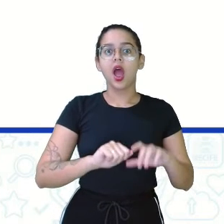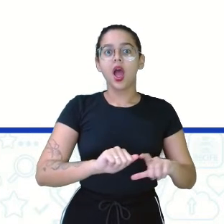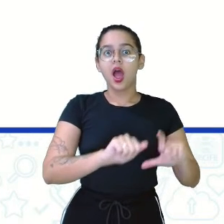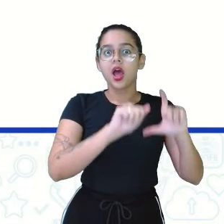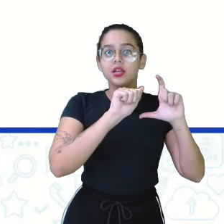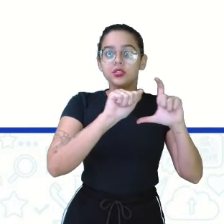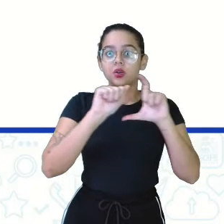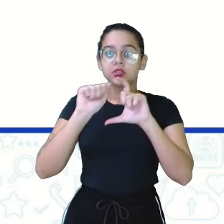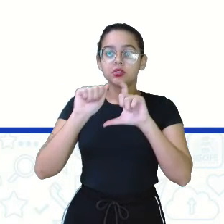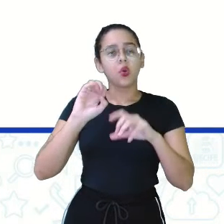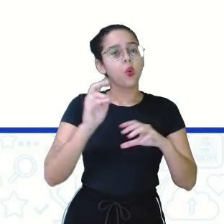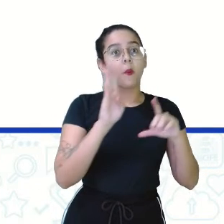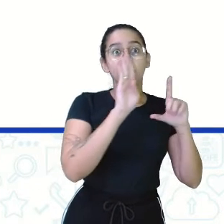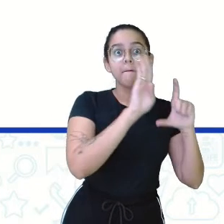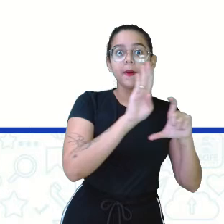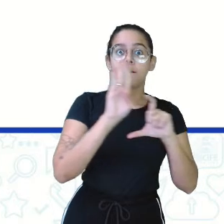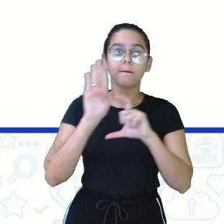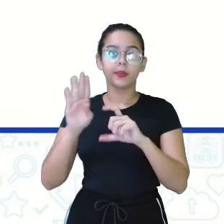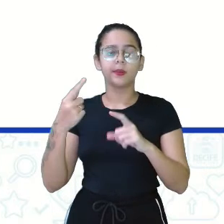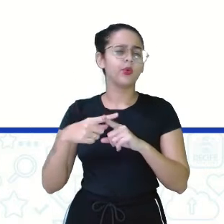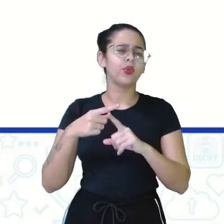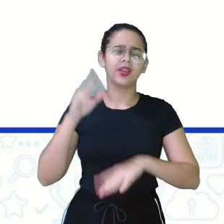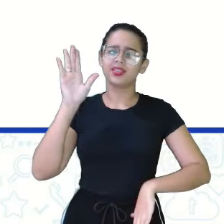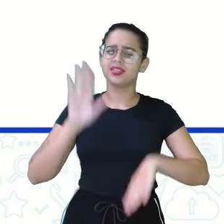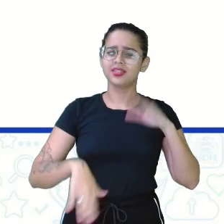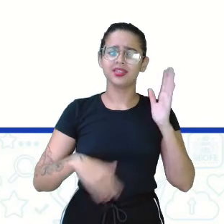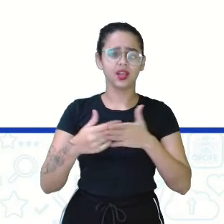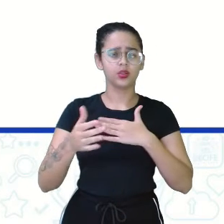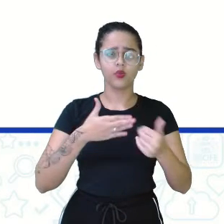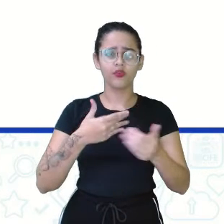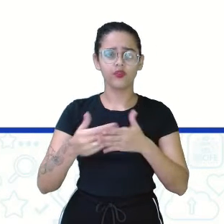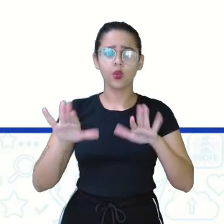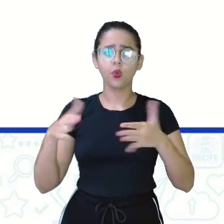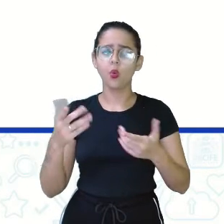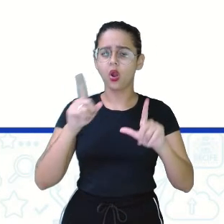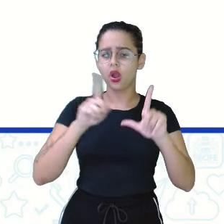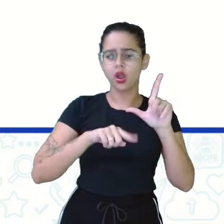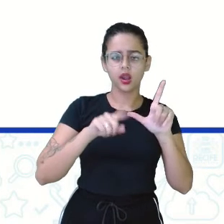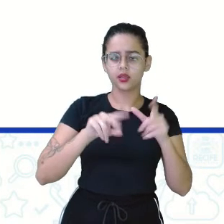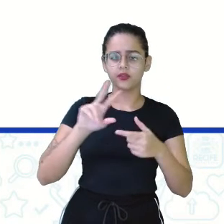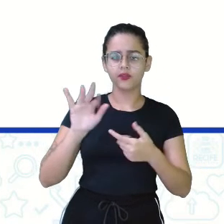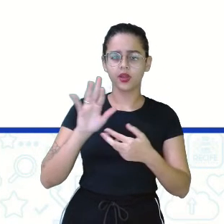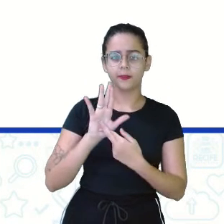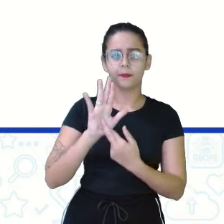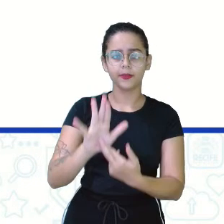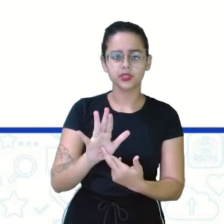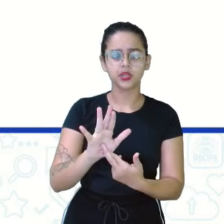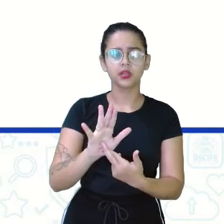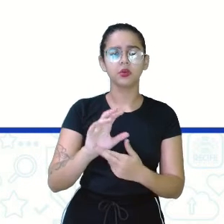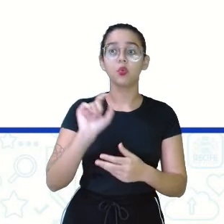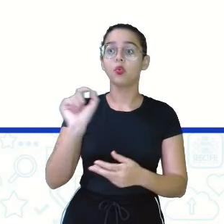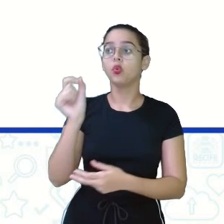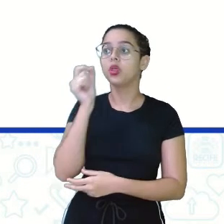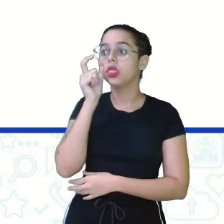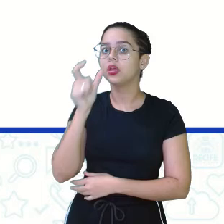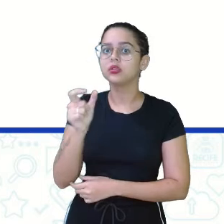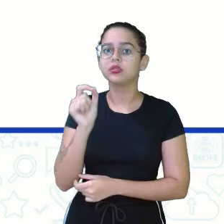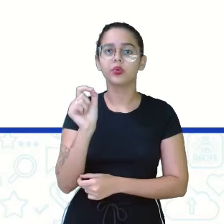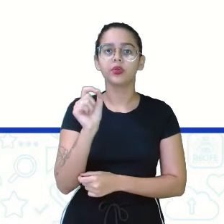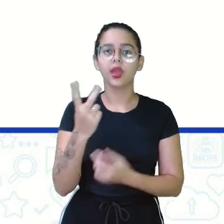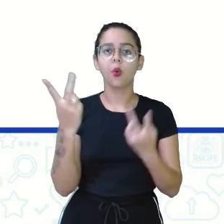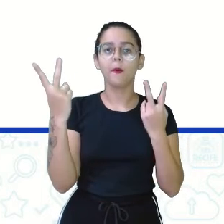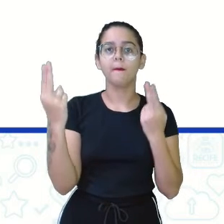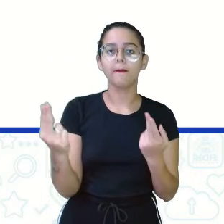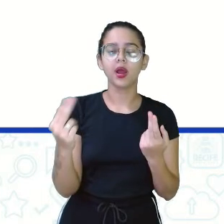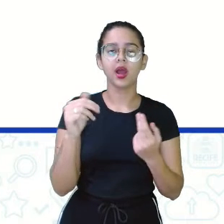azão, bezão, bezão, porque tanto faz qual a letra que vai representar. O que interessa aí é que o par de